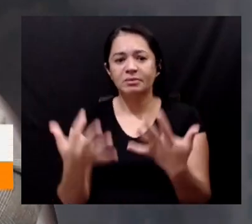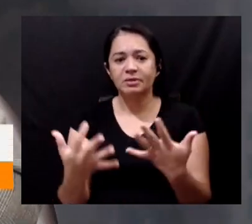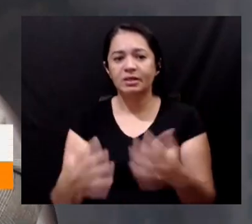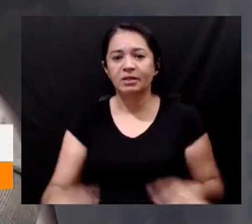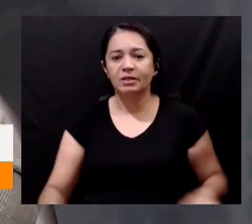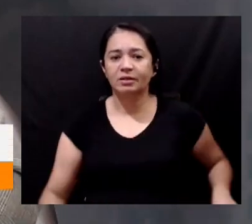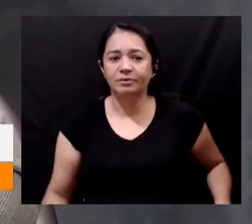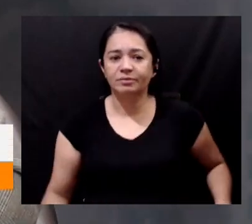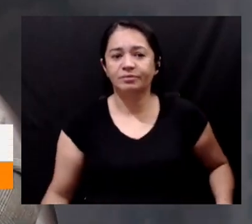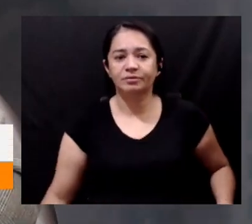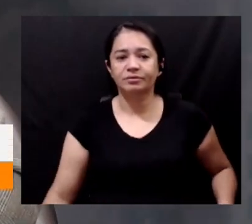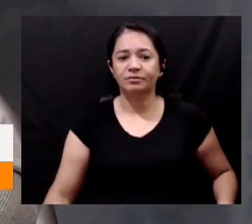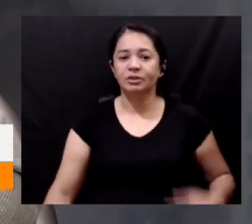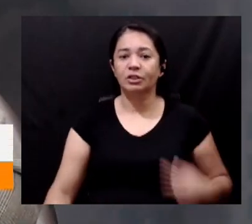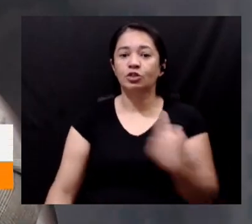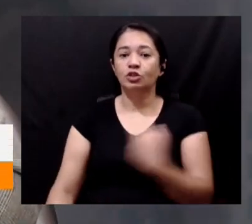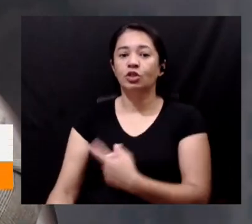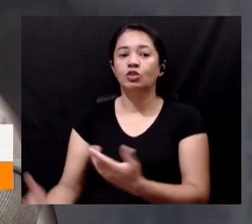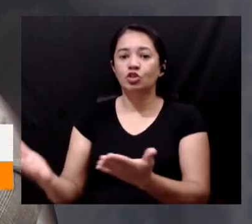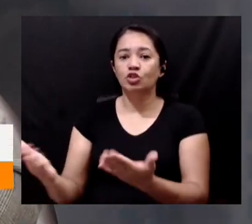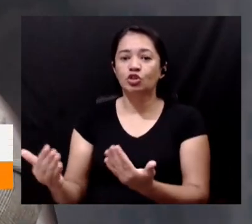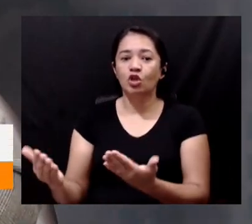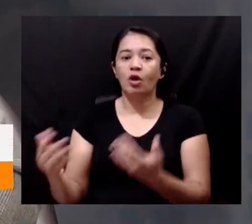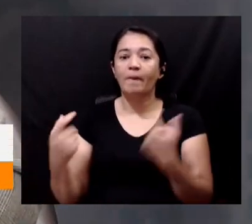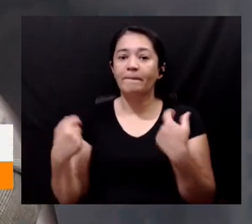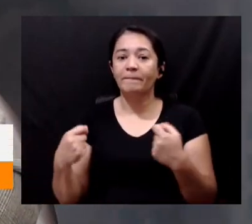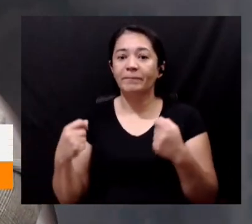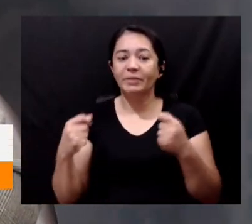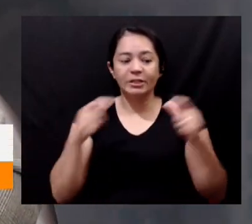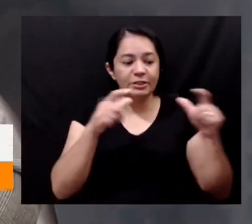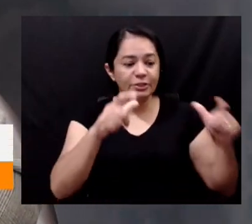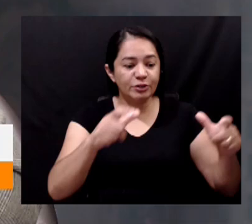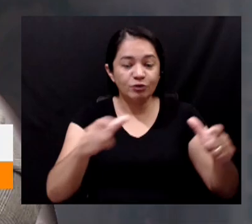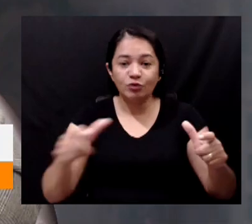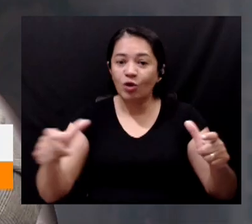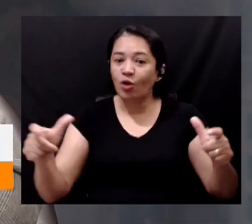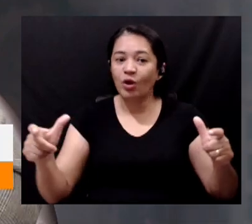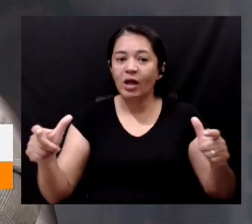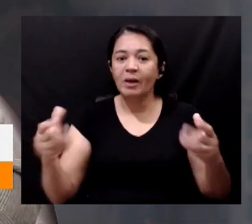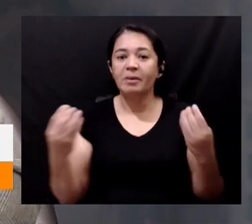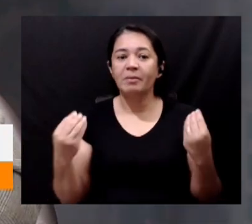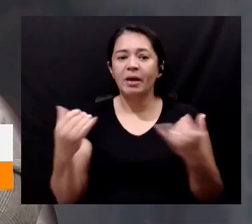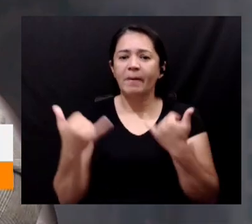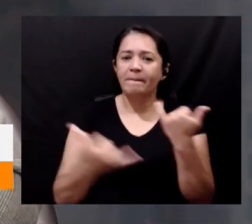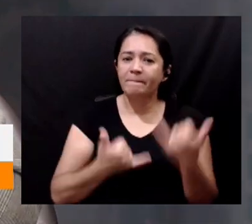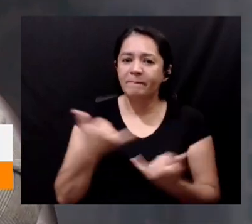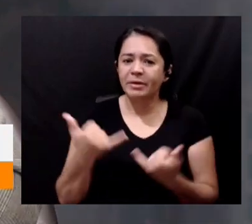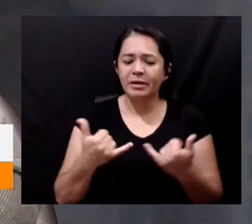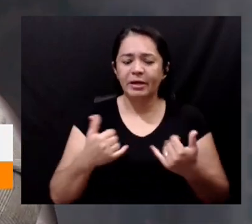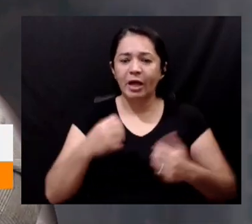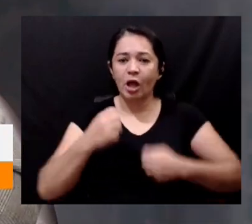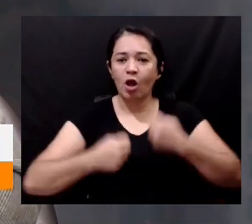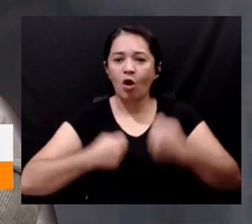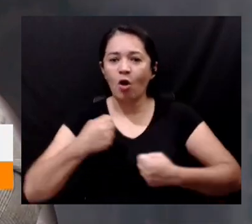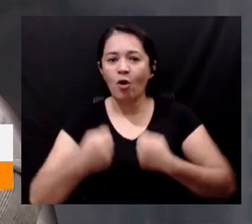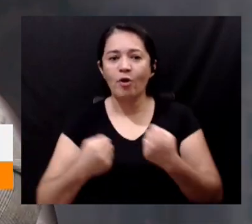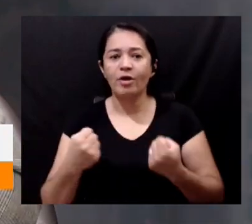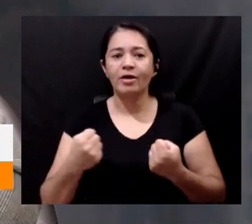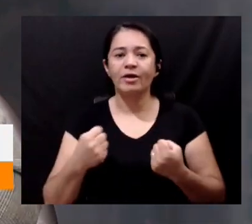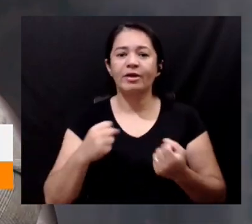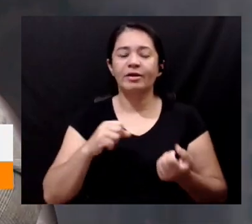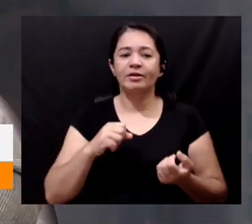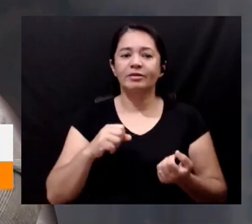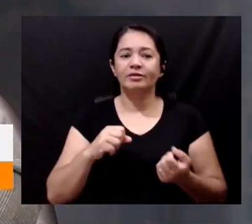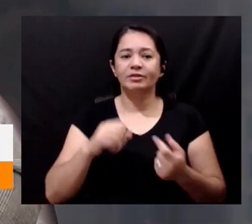nossos jovens precisam de espaço para eles, brincarem, correrem, jogarem, praças de